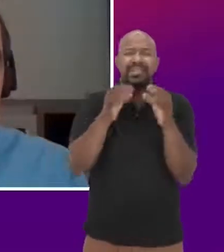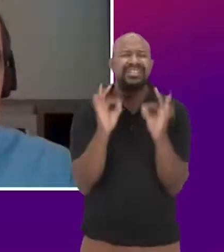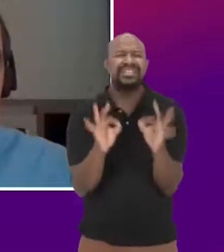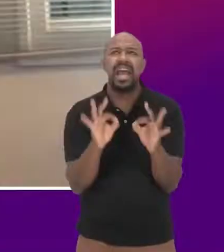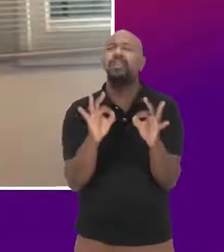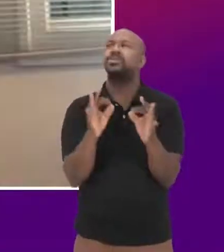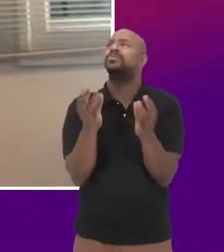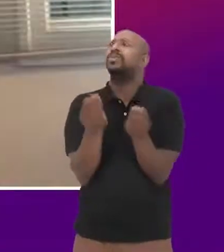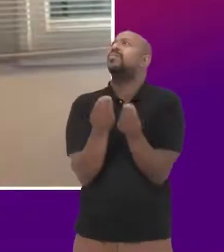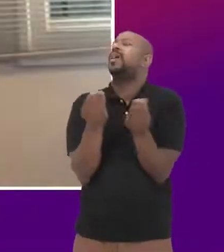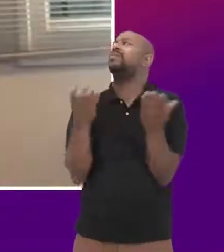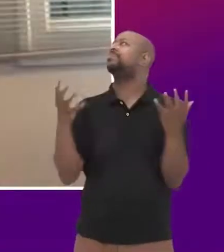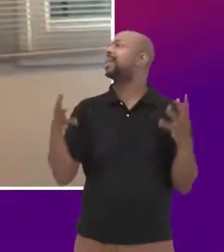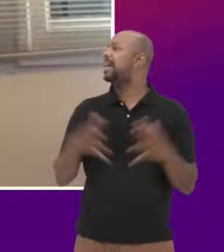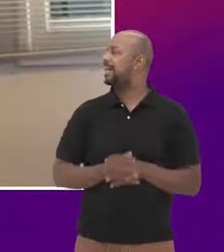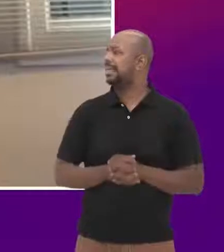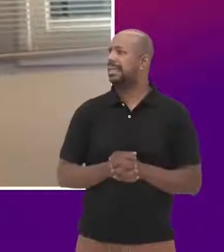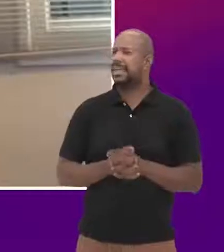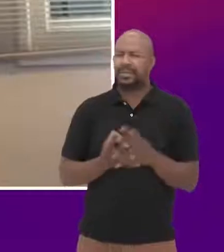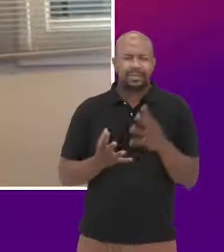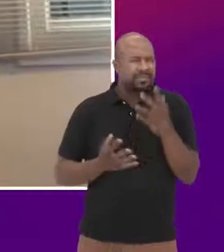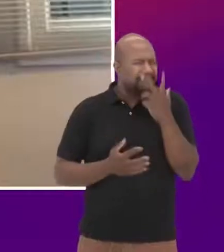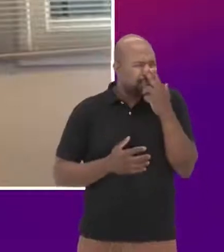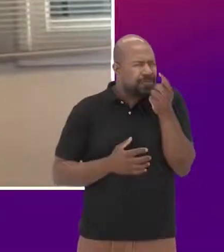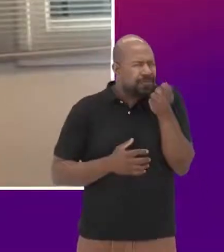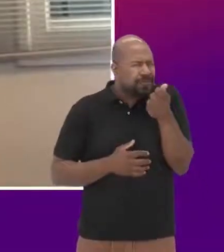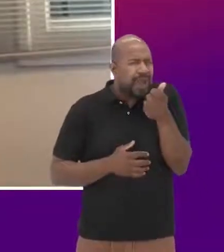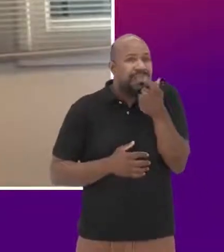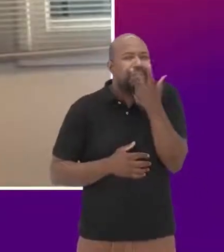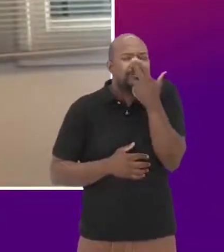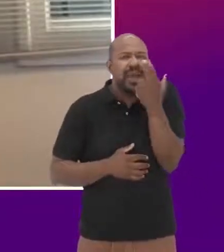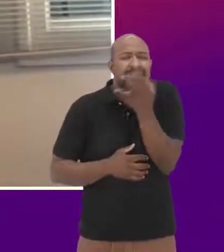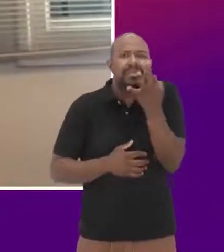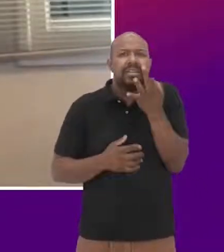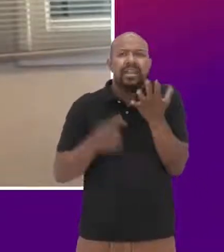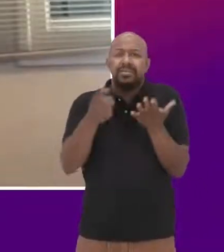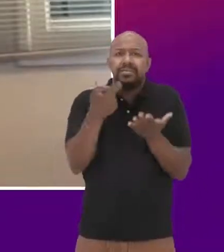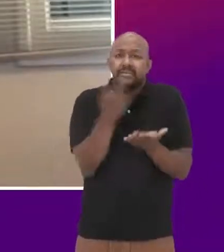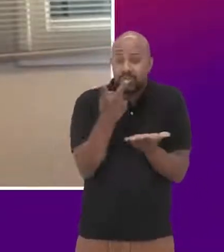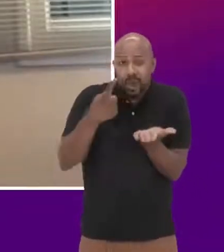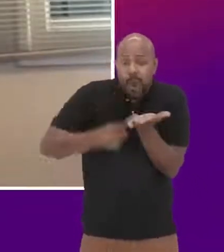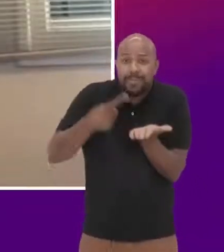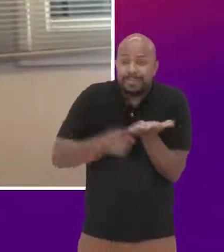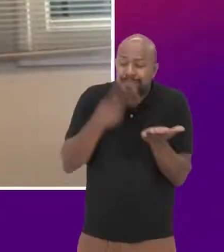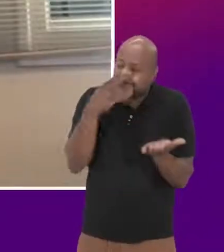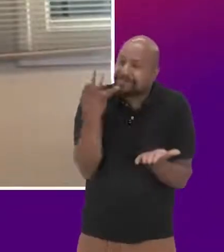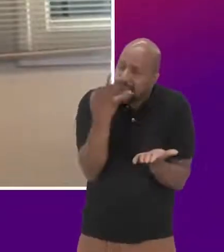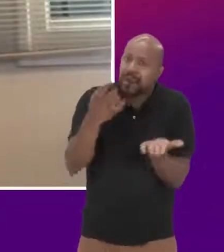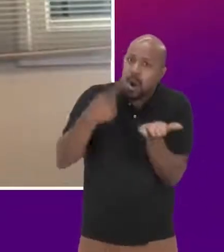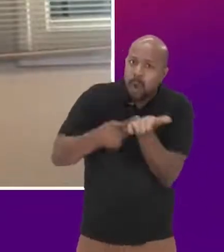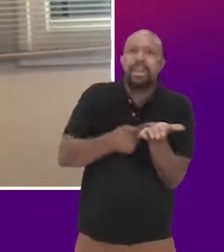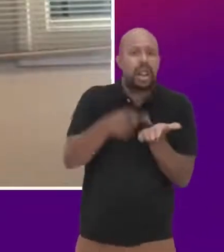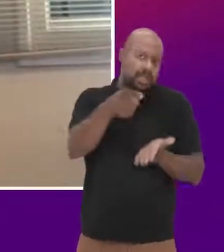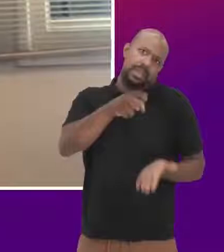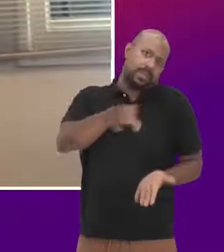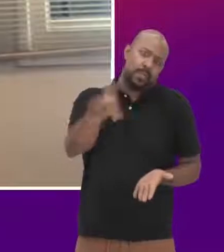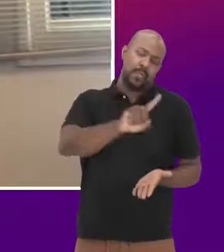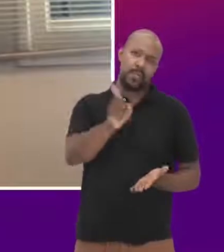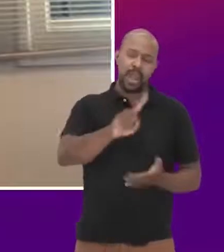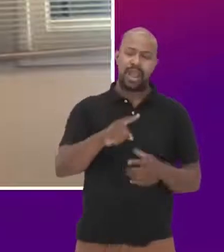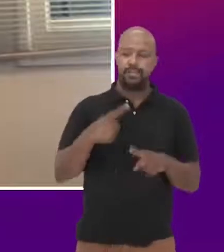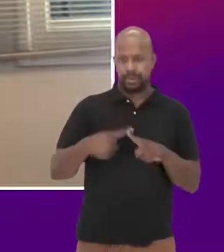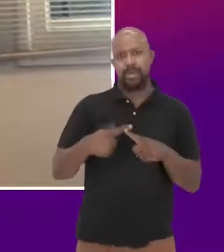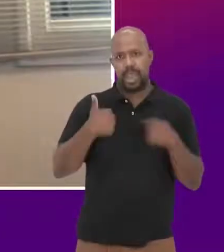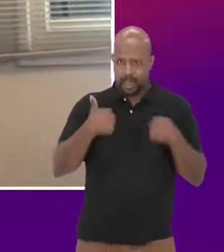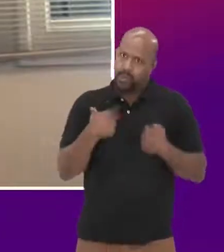uma forma quase como se tivessem sido combinadas, o que eu sei que não foram,